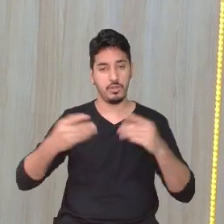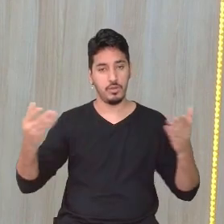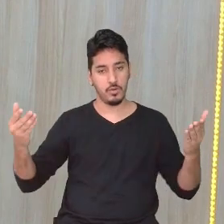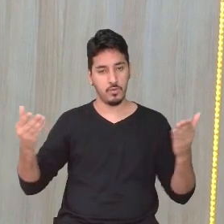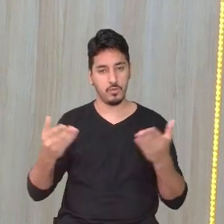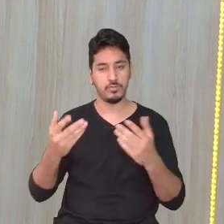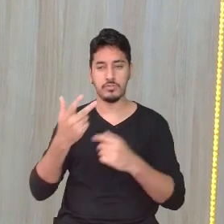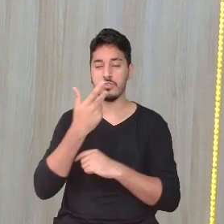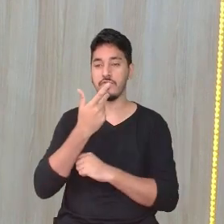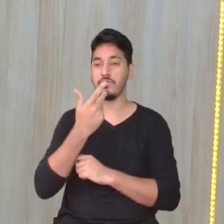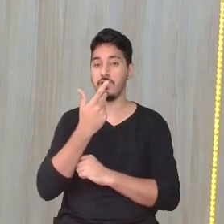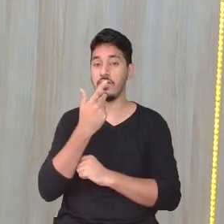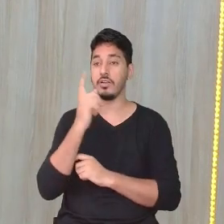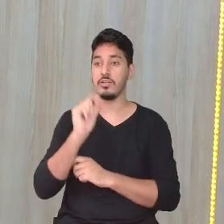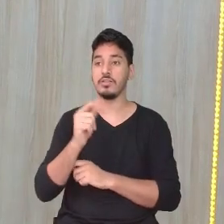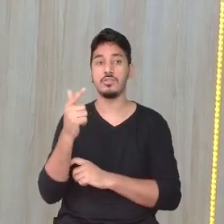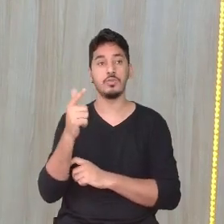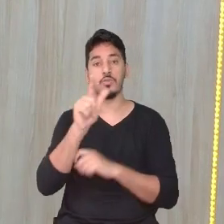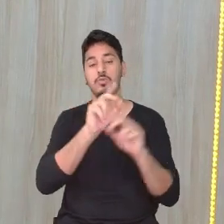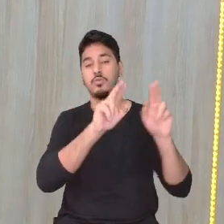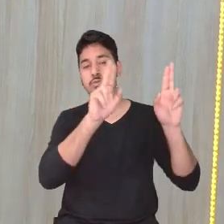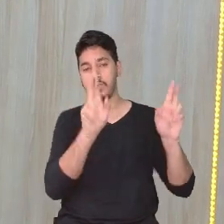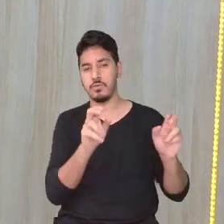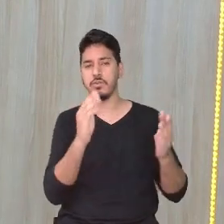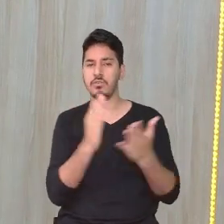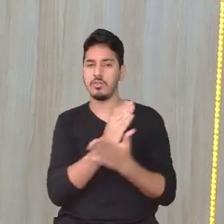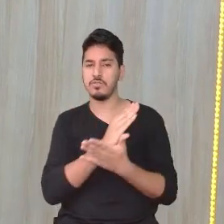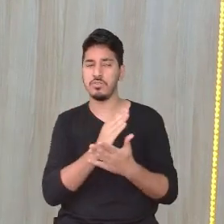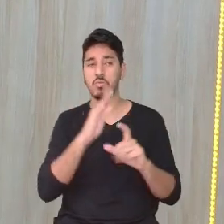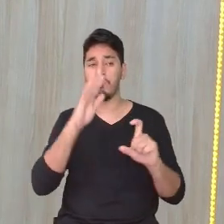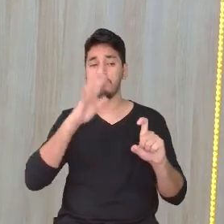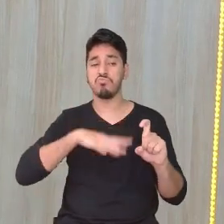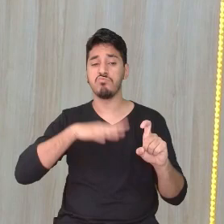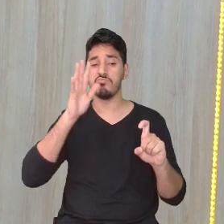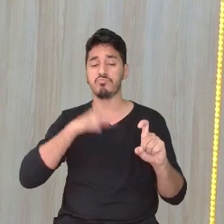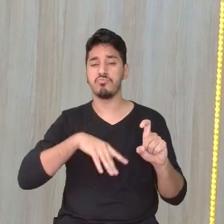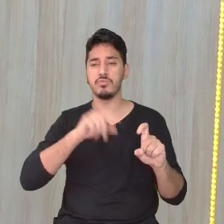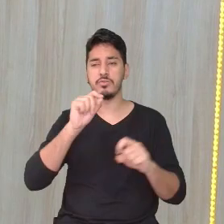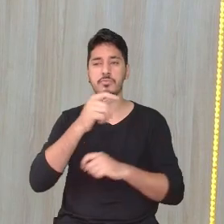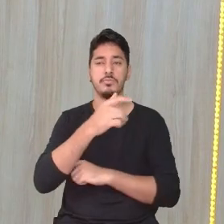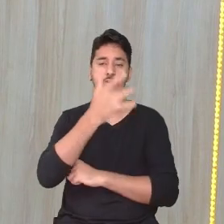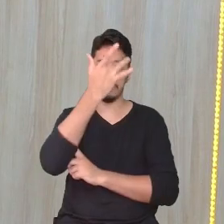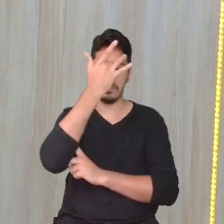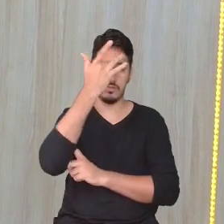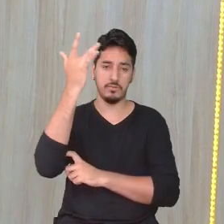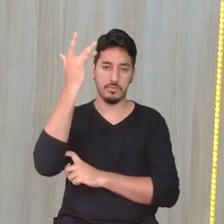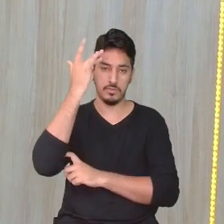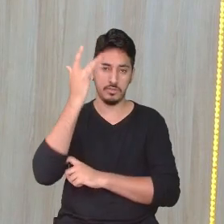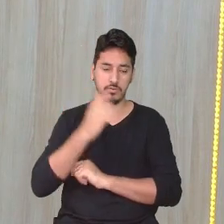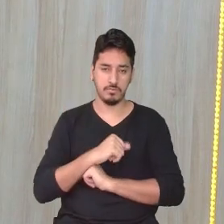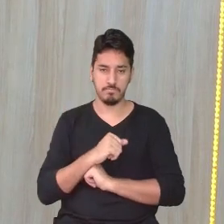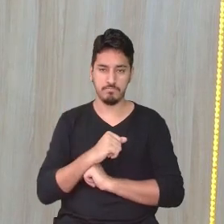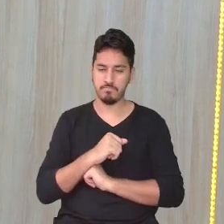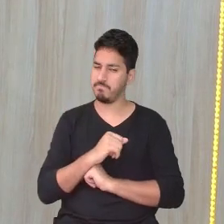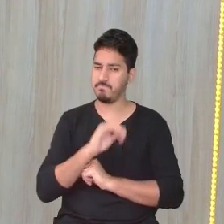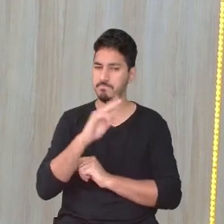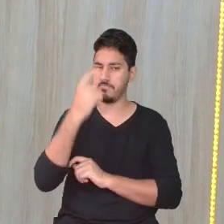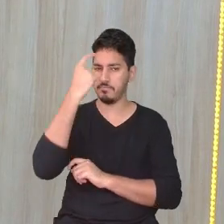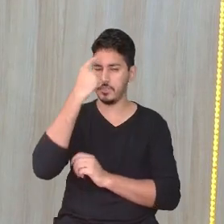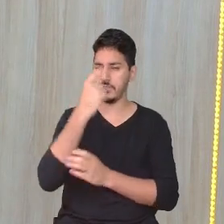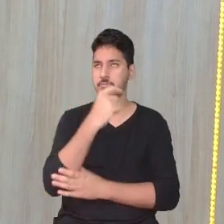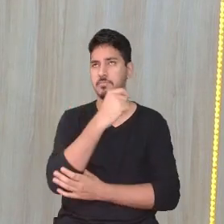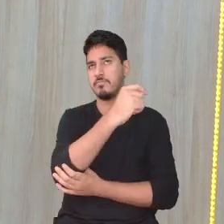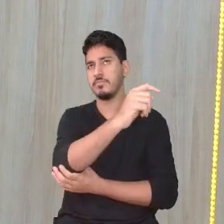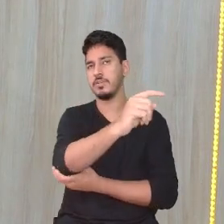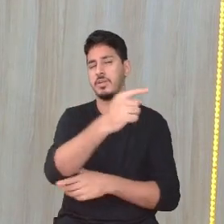gente vai falar desse outro tema que muitas vezes é um tabu, que é da saúde mental. Então, vamos pensar, por